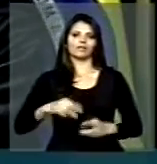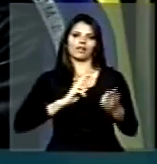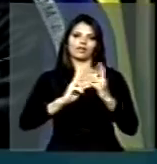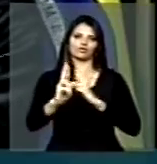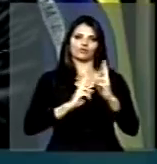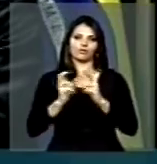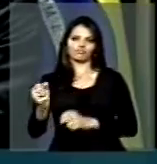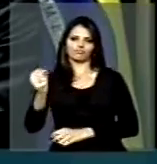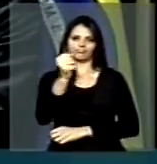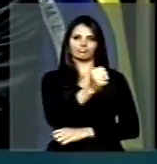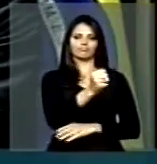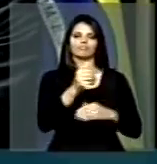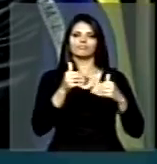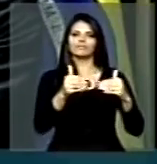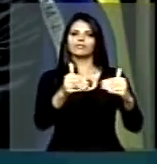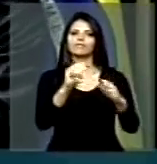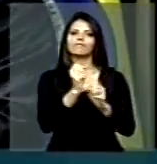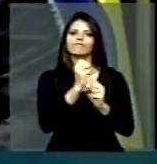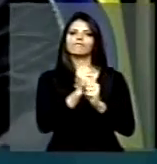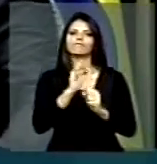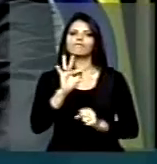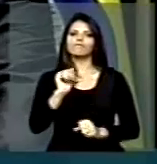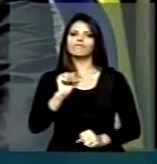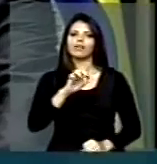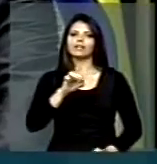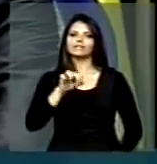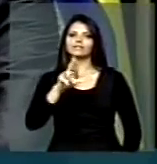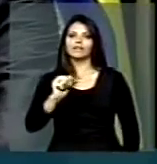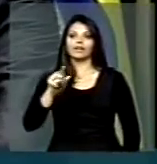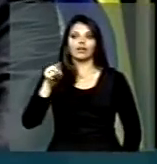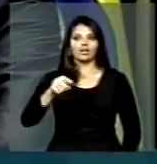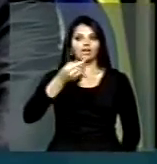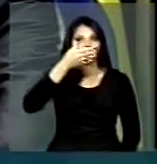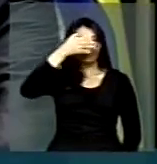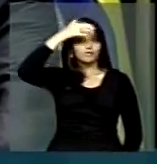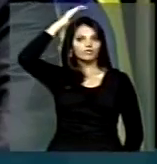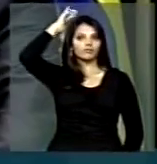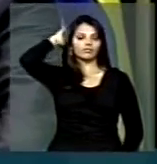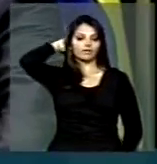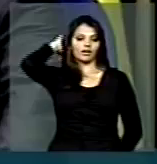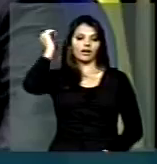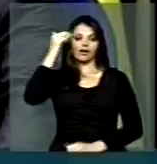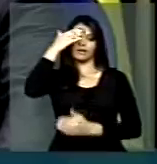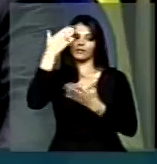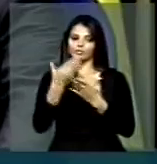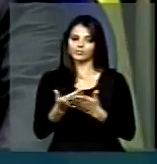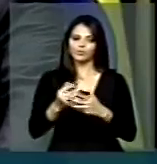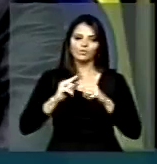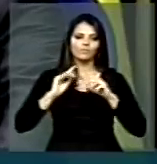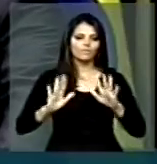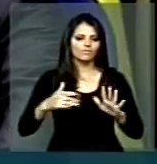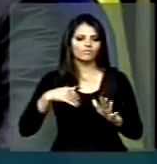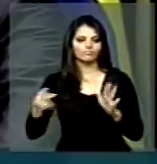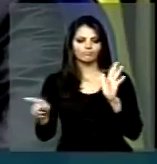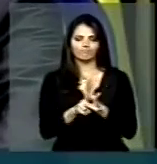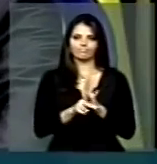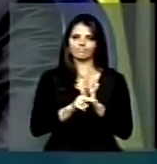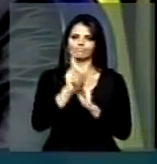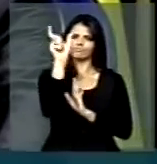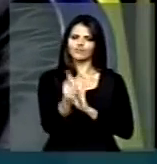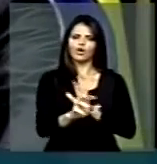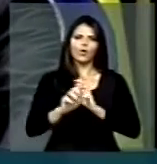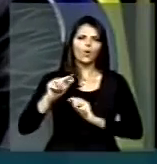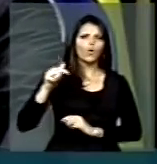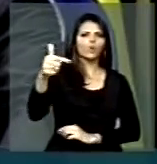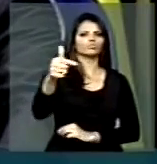Ministério da Fazenda. A aposta do presidente não se baseava nas razões técnicas ou econômicas. O gesto político foi outro, de